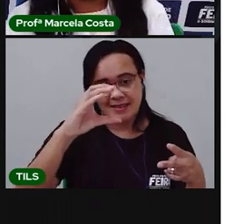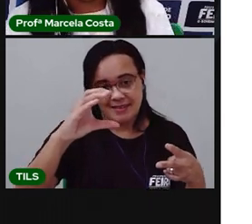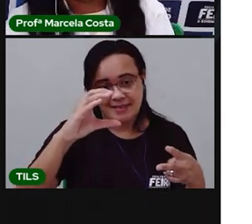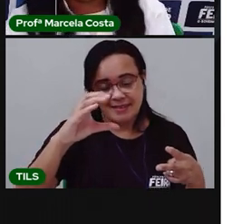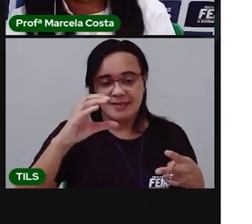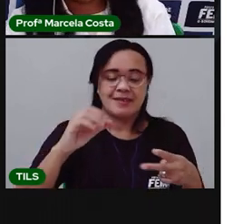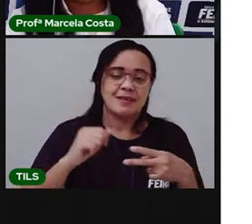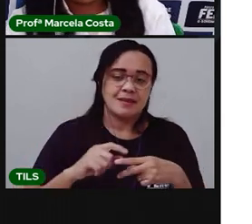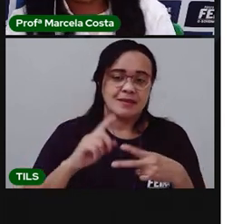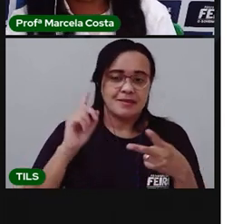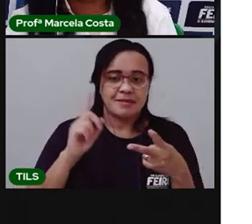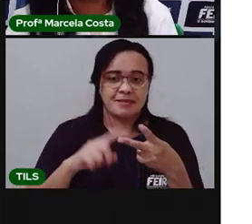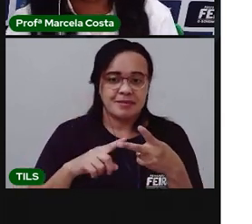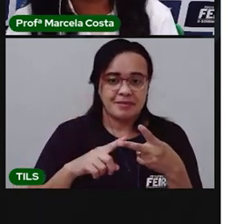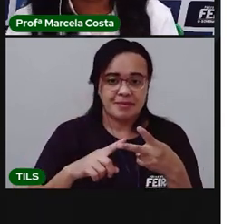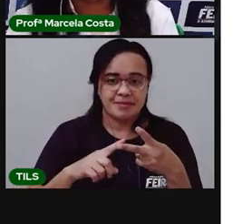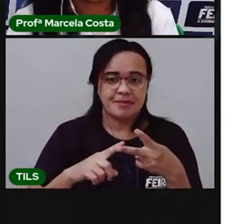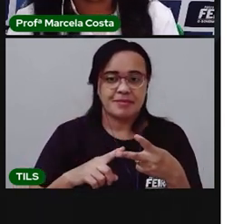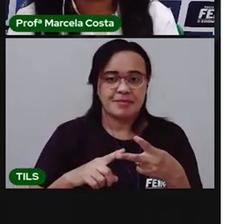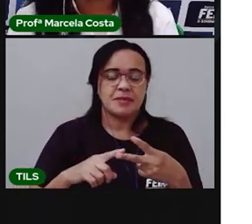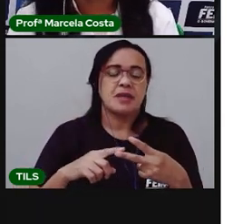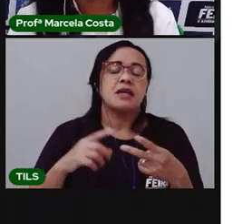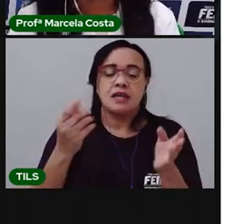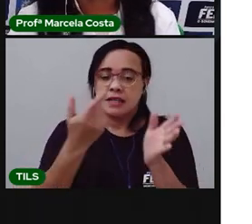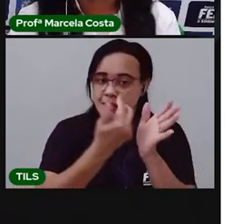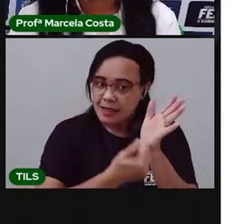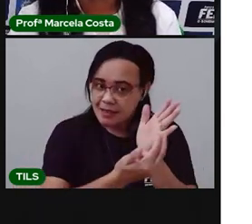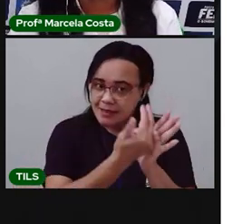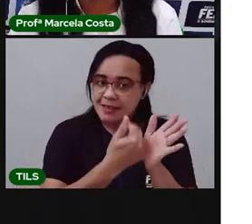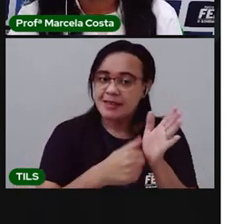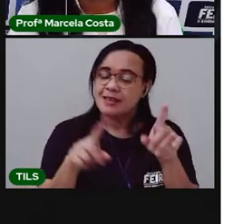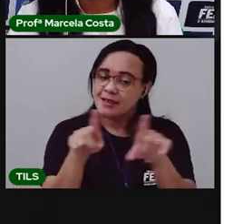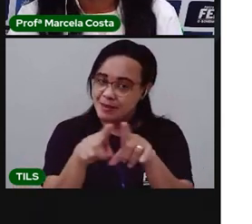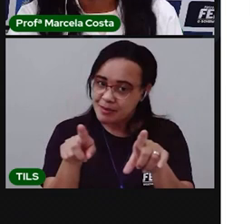é a expressão que demonstra essa emoção.